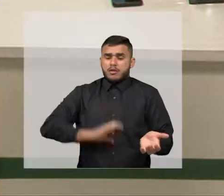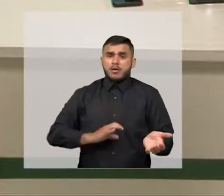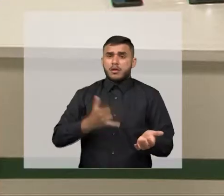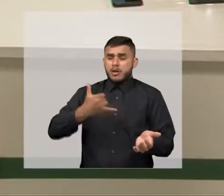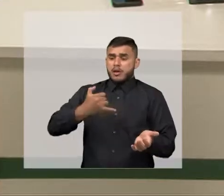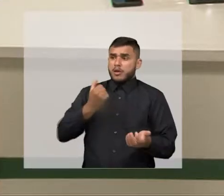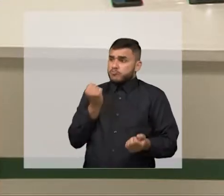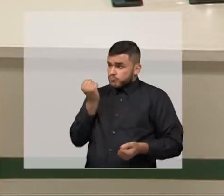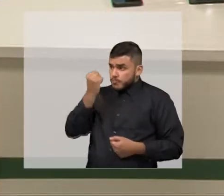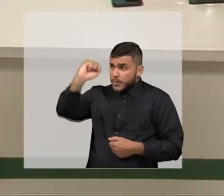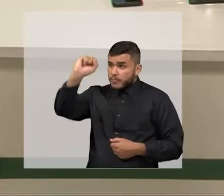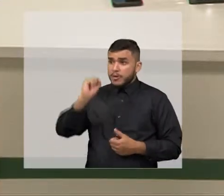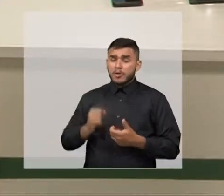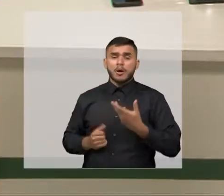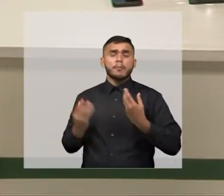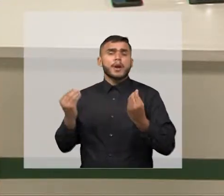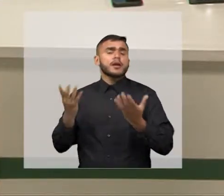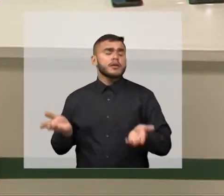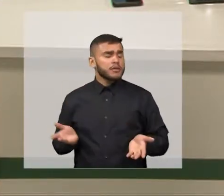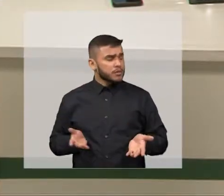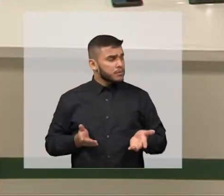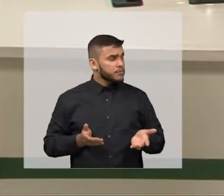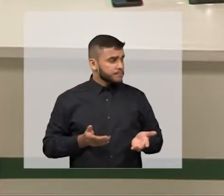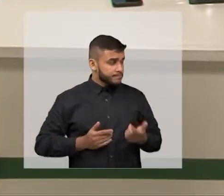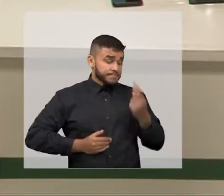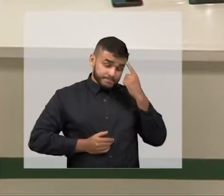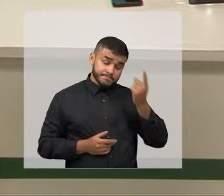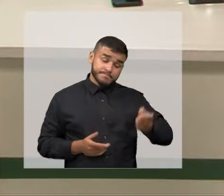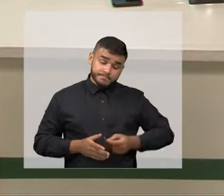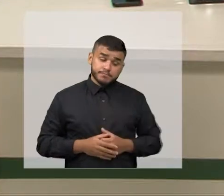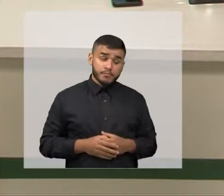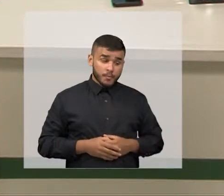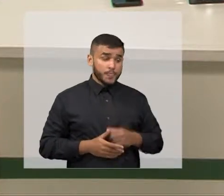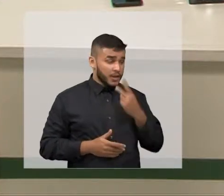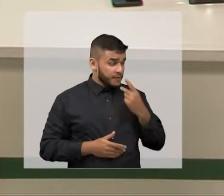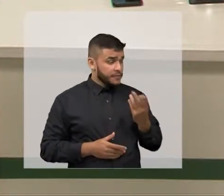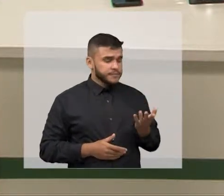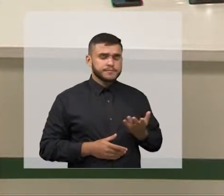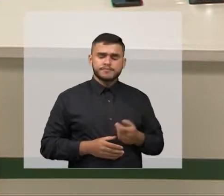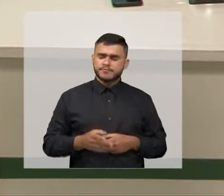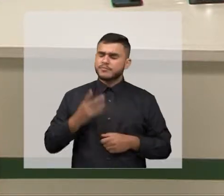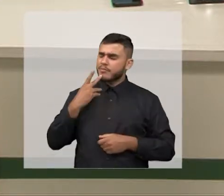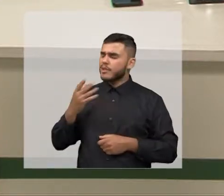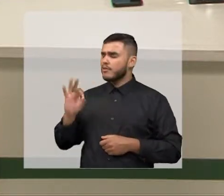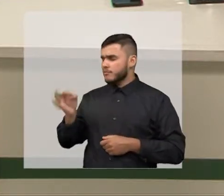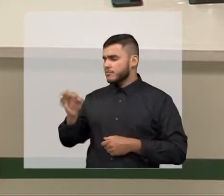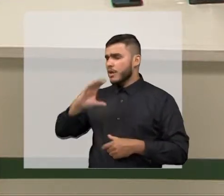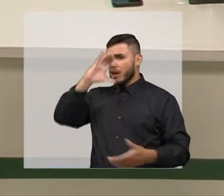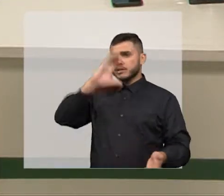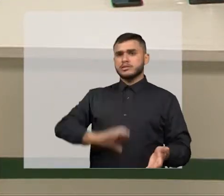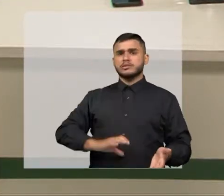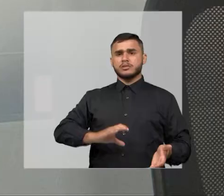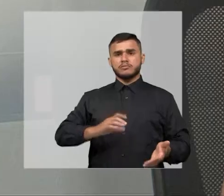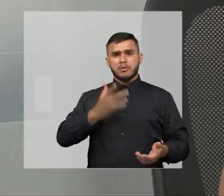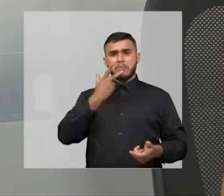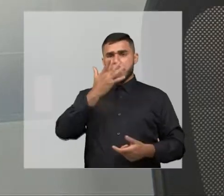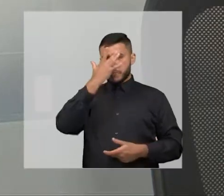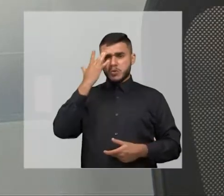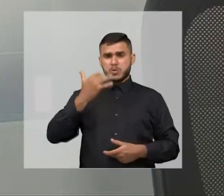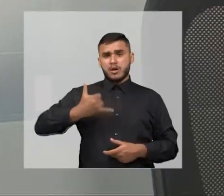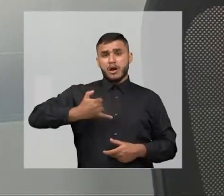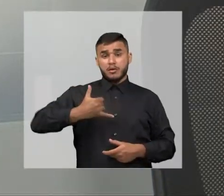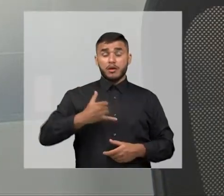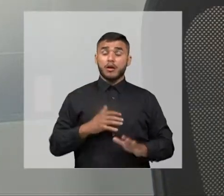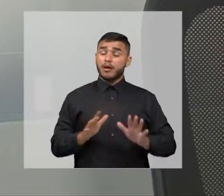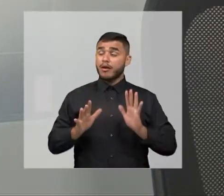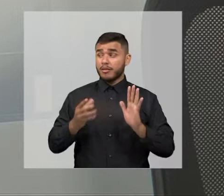armar para tentar me defender. Essa discussão... história de situação do cidadão de bem, que ele gosta tanto de falar, o que o Bolsonaro